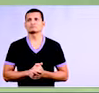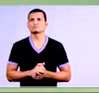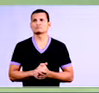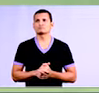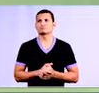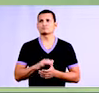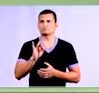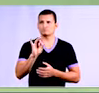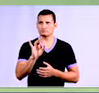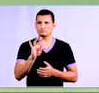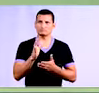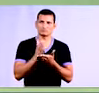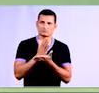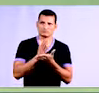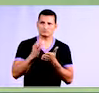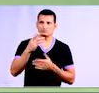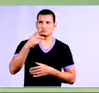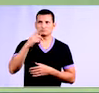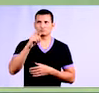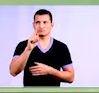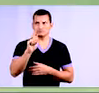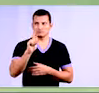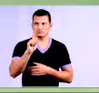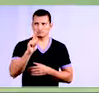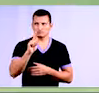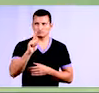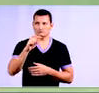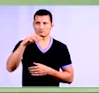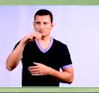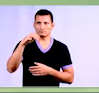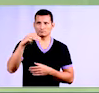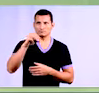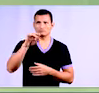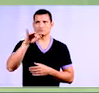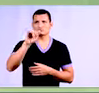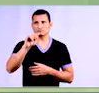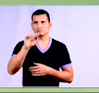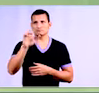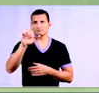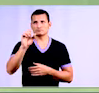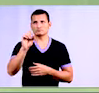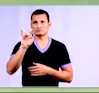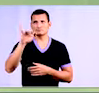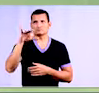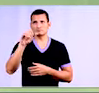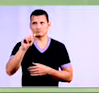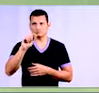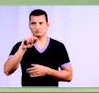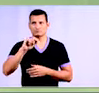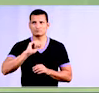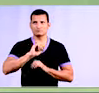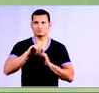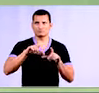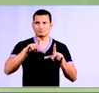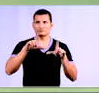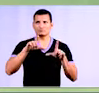somente algumas páginas de memória lógica são carregadas na memória